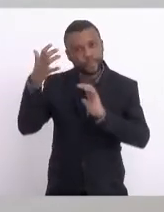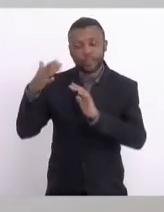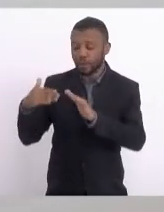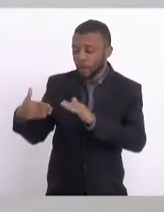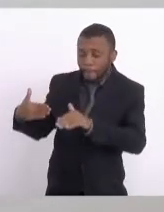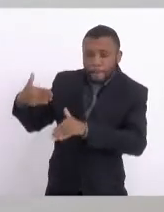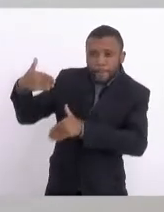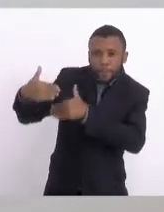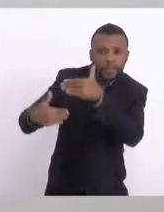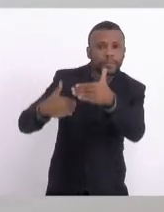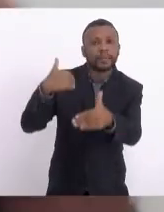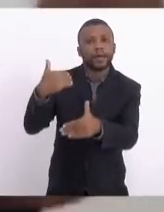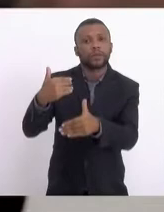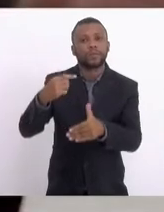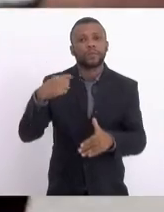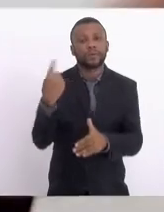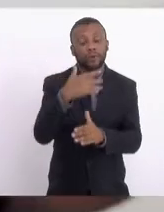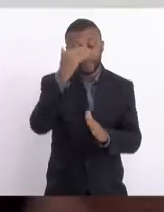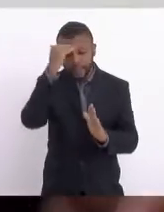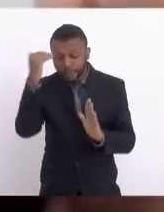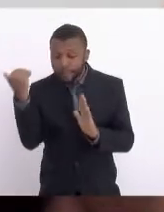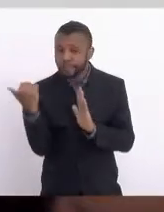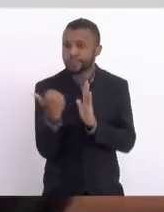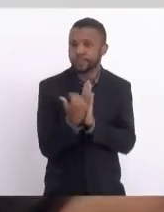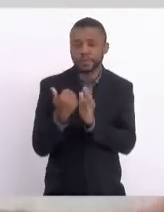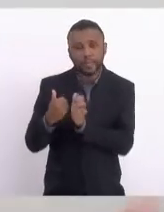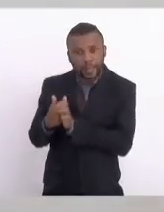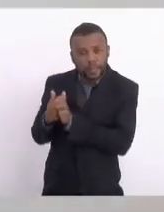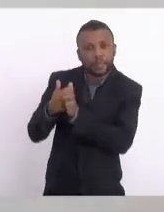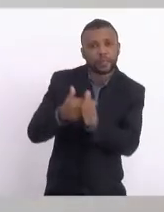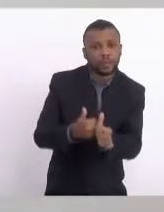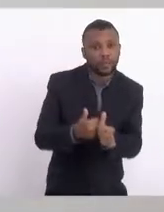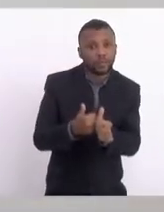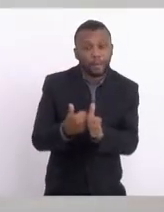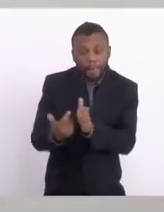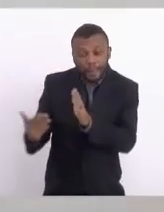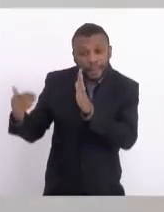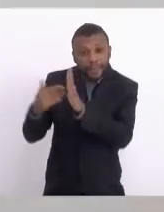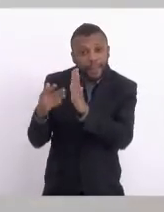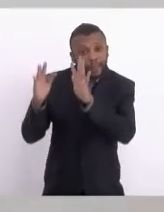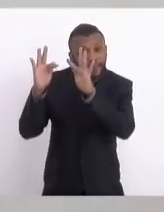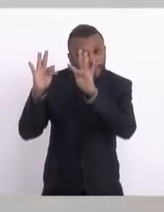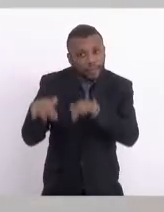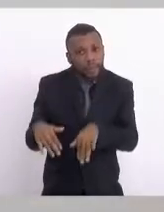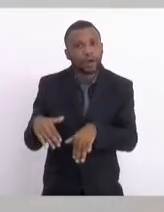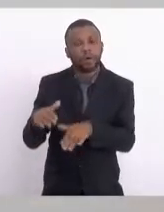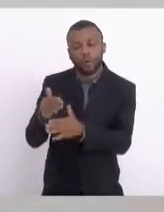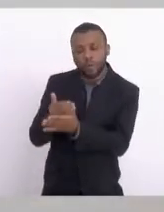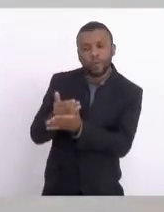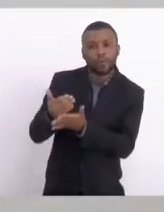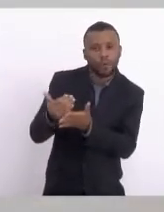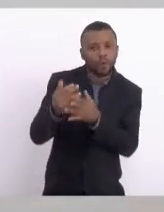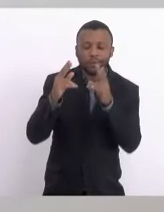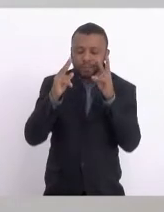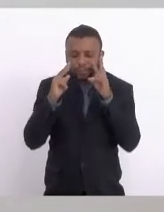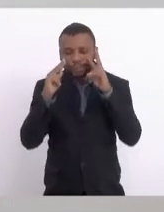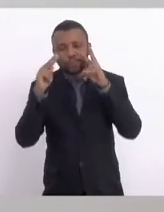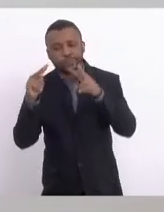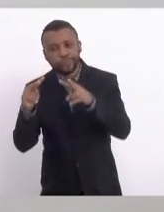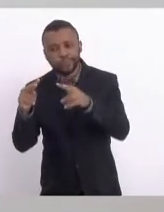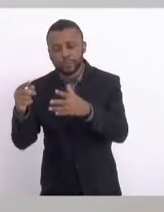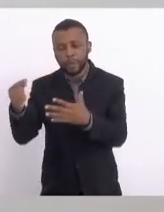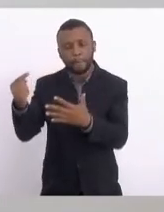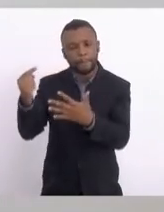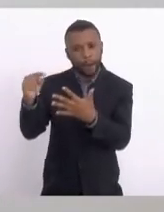a ser seguido, exatamente para, no final, passar a constar num desses livros que eu falei